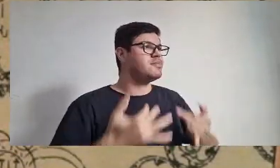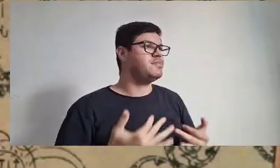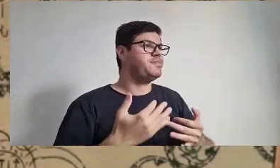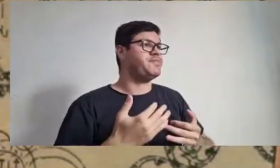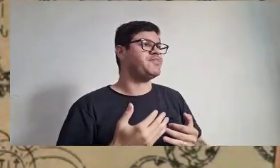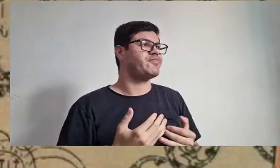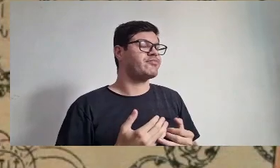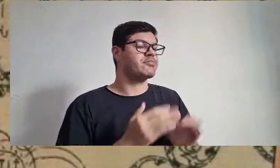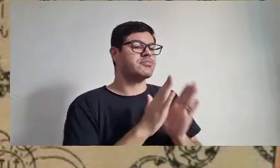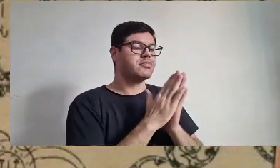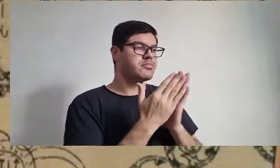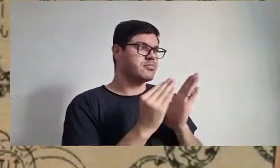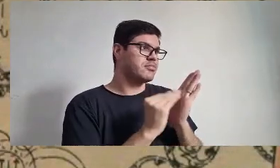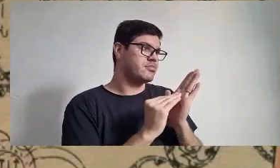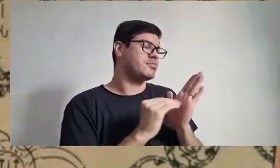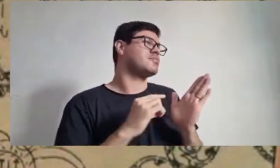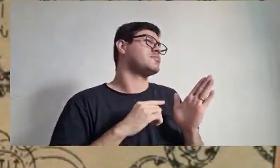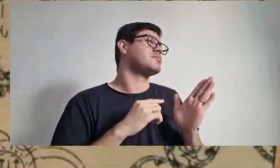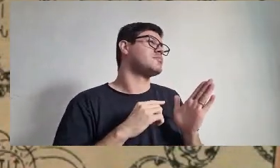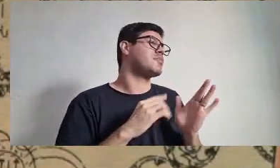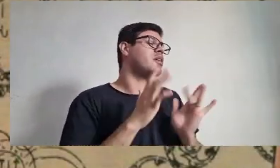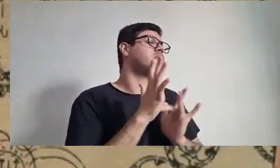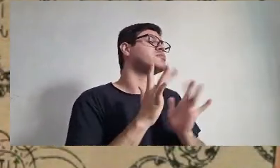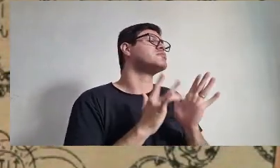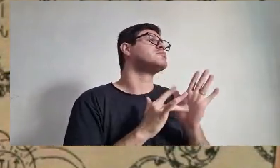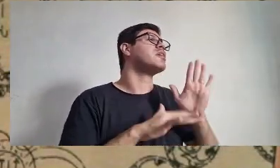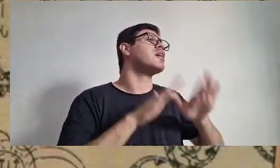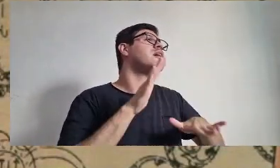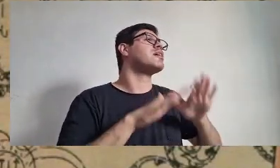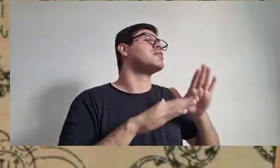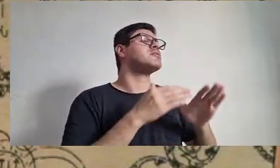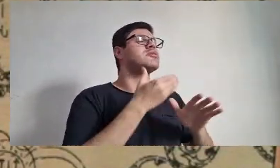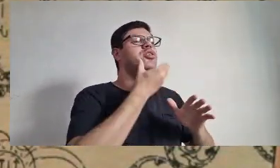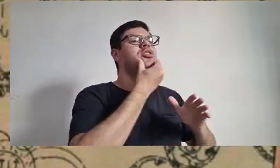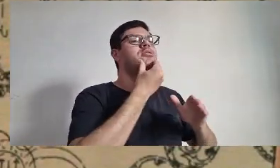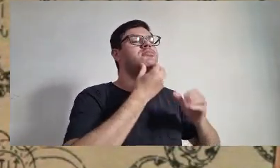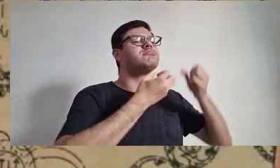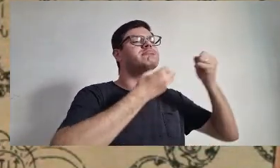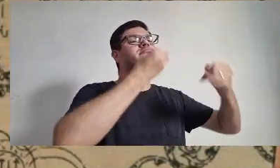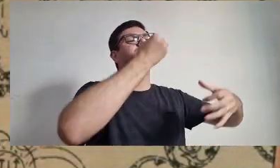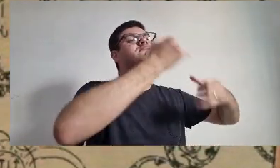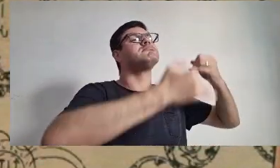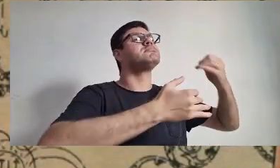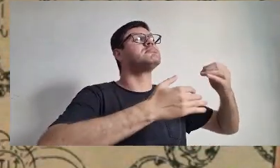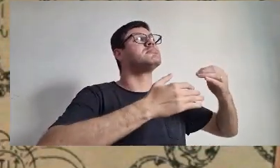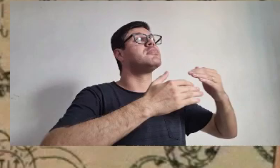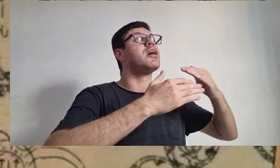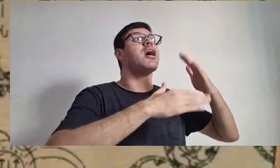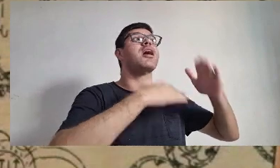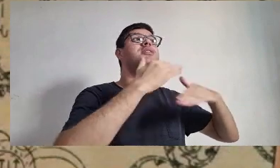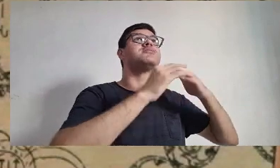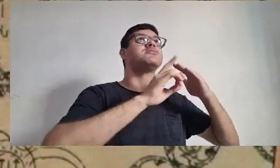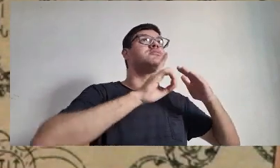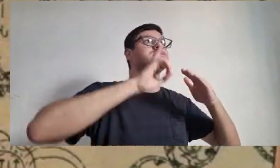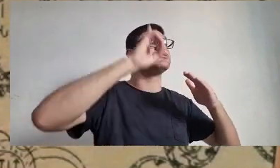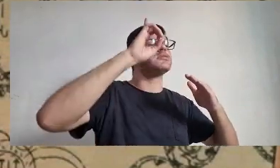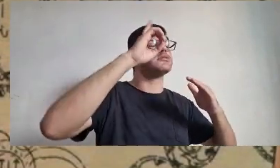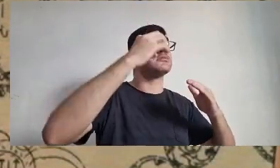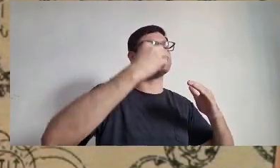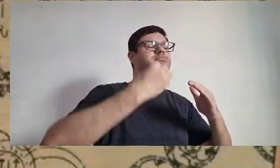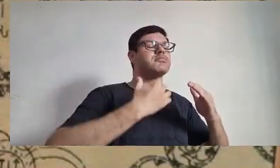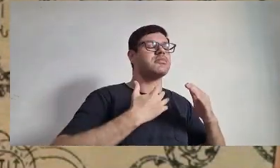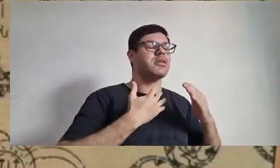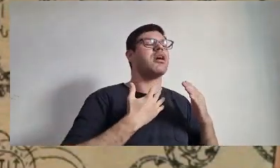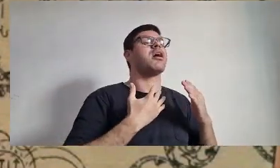Gil, assim, Jesus às vezes fala como homem e às vezes ele fala como Deus. Quem vê a mim, vê o